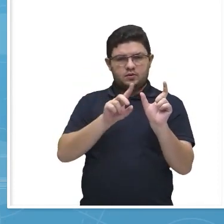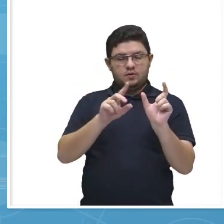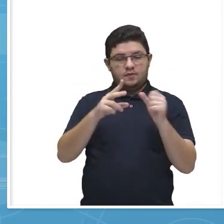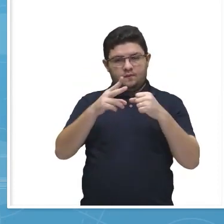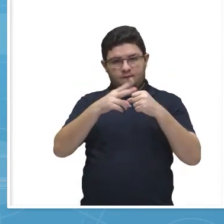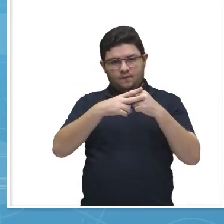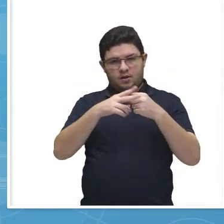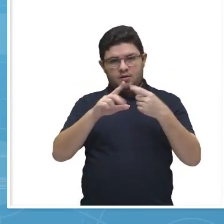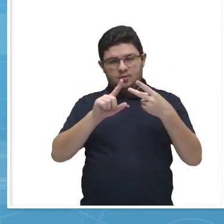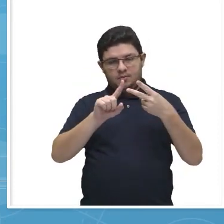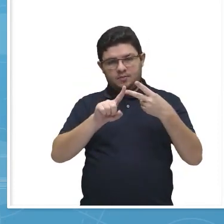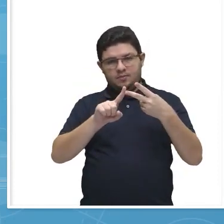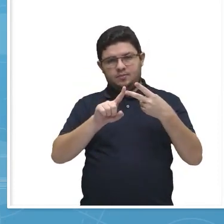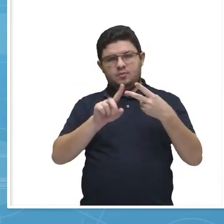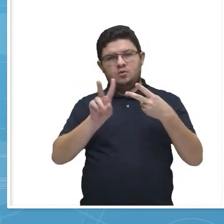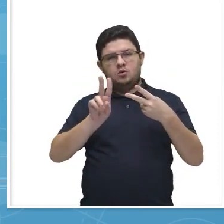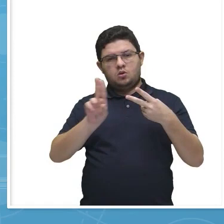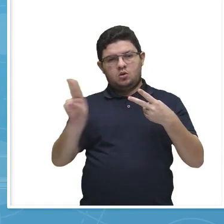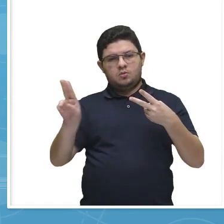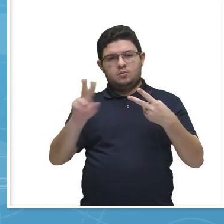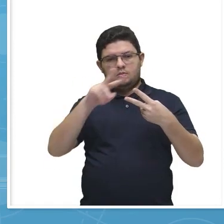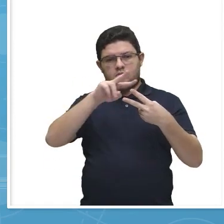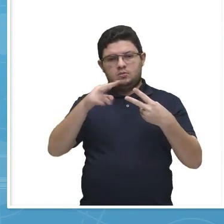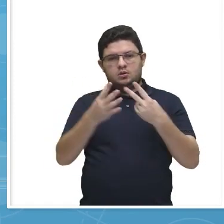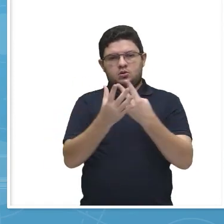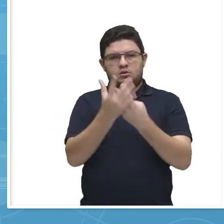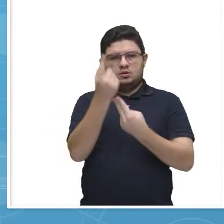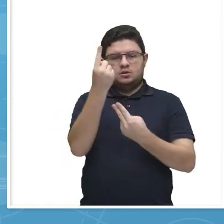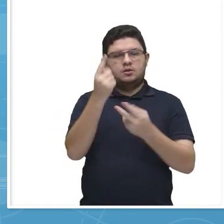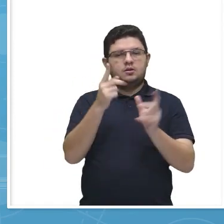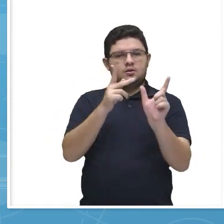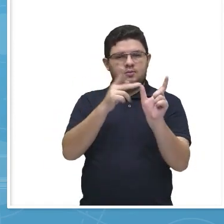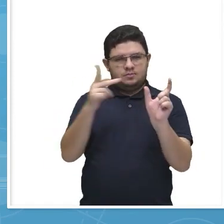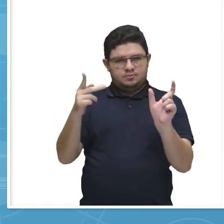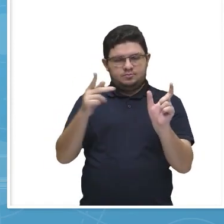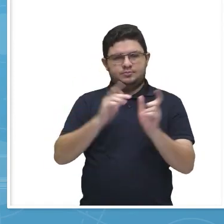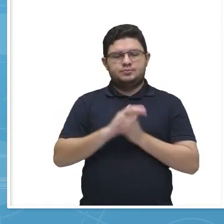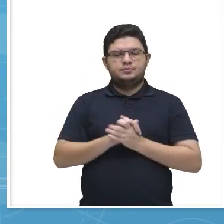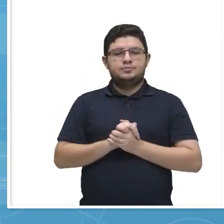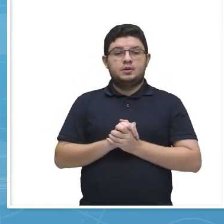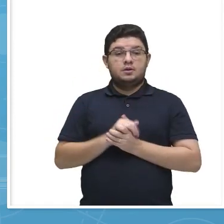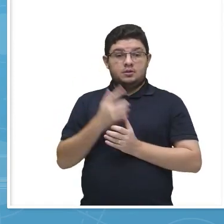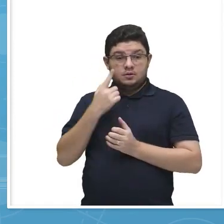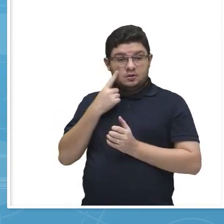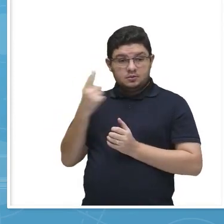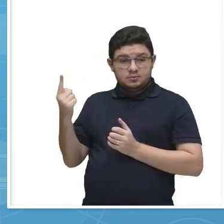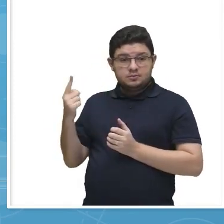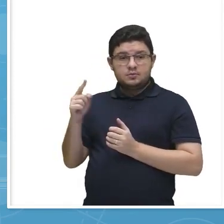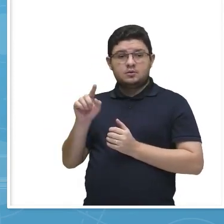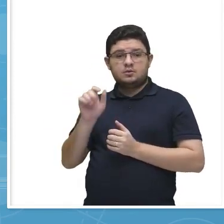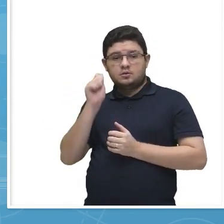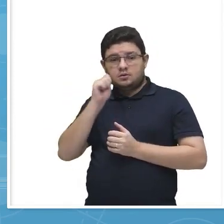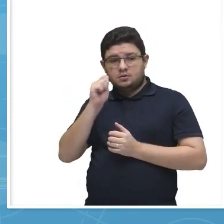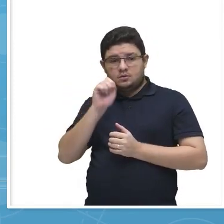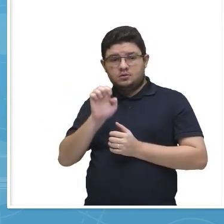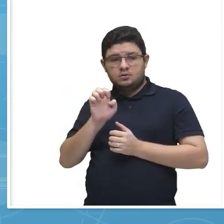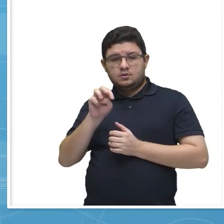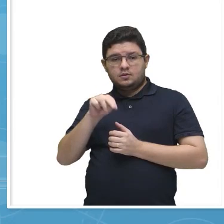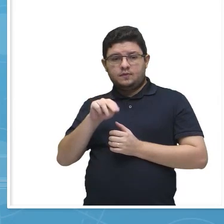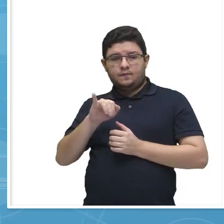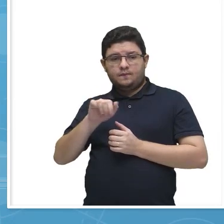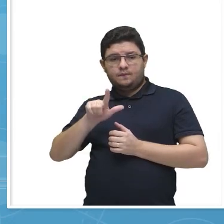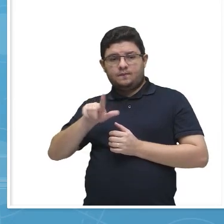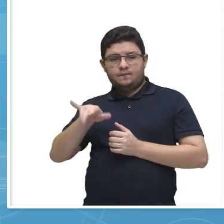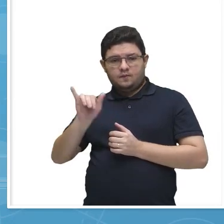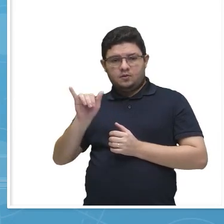próxima interação. A Emily participou com a gente também, certo? Então trouxe aí pra gente predicado indireto. Mais uma vez,